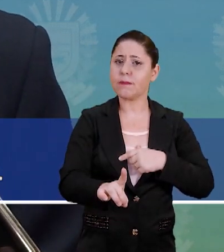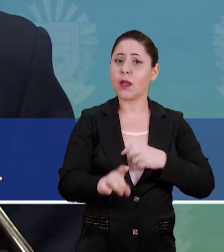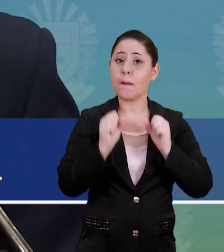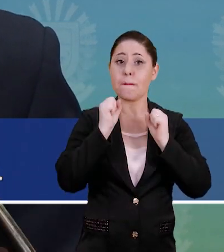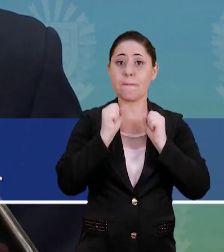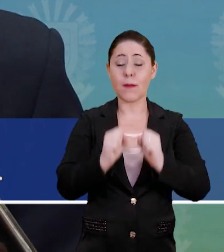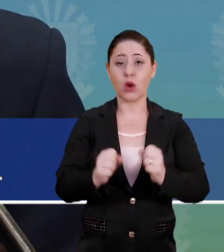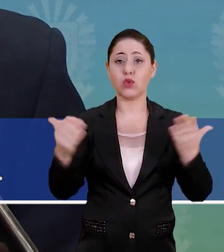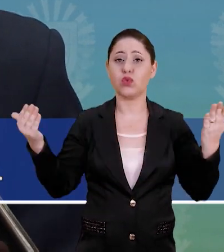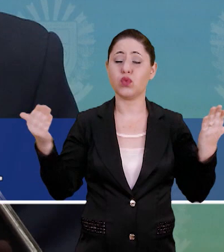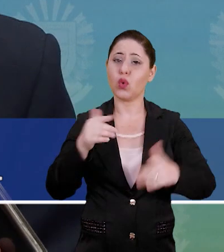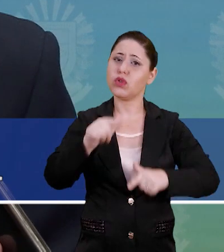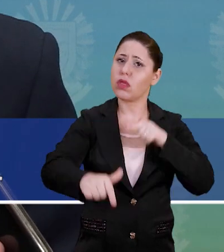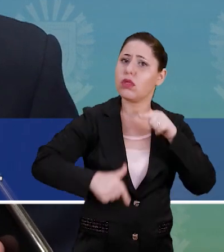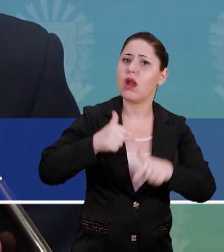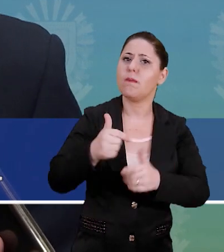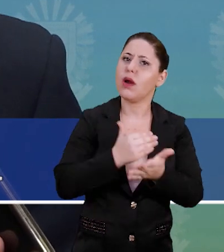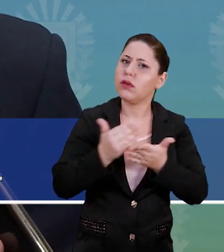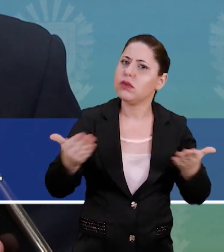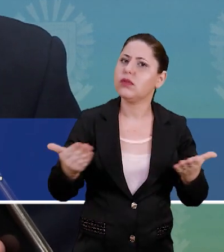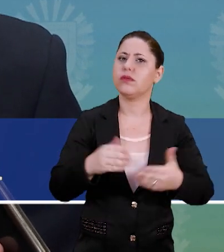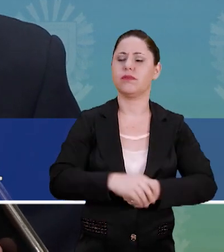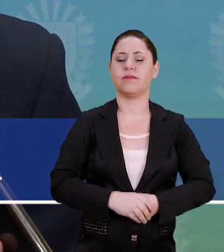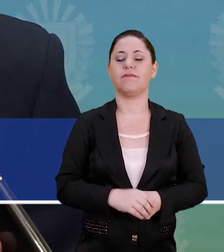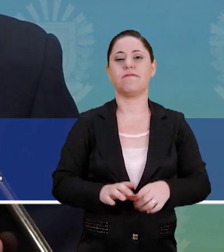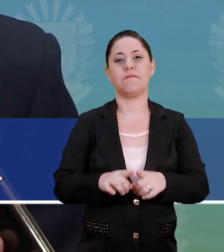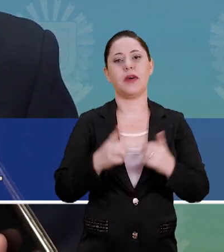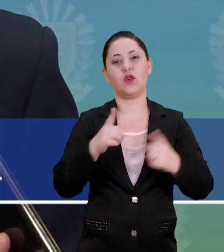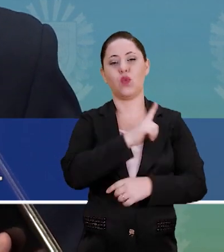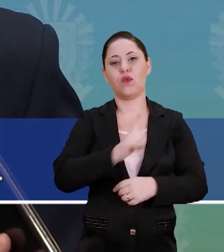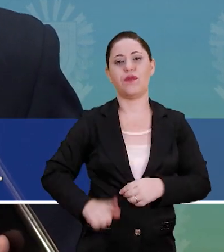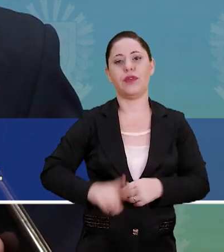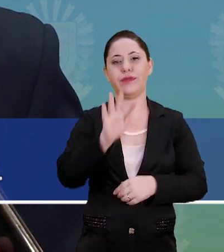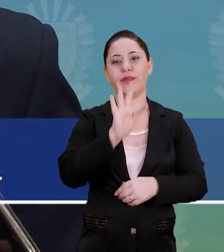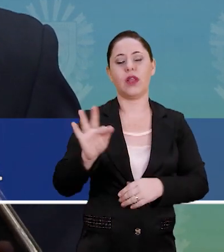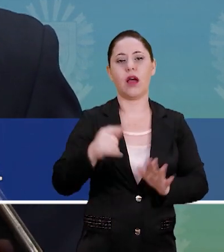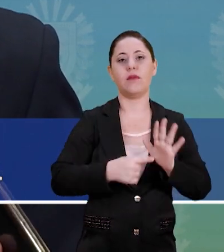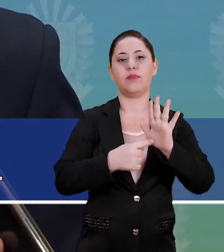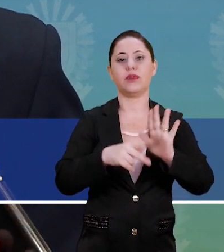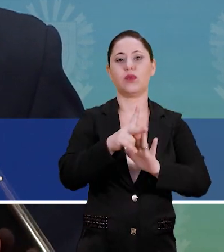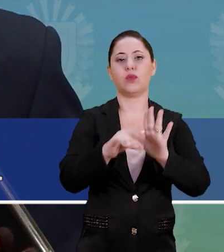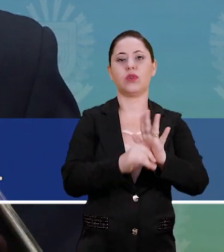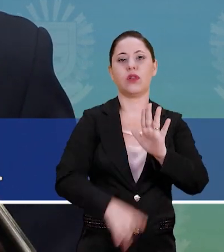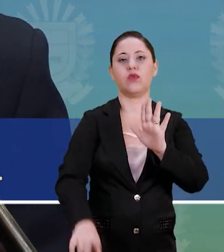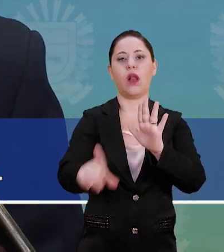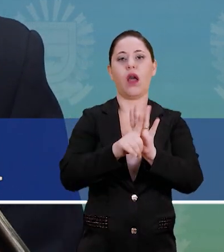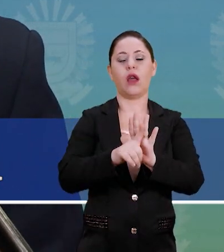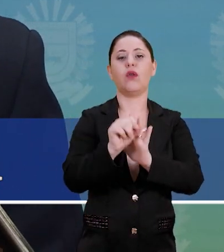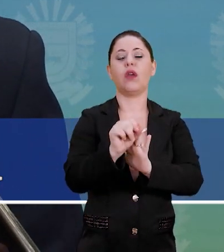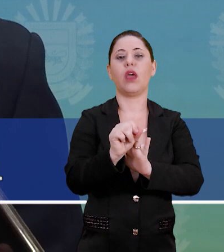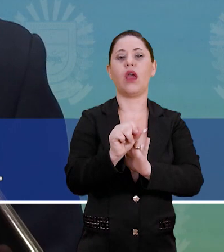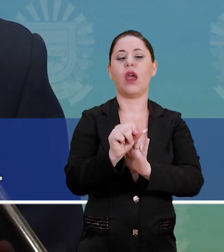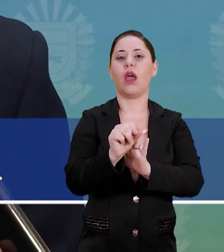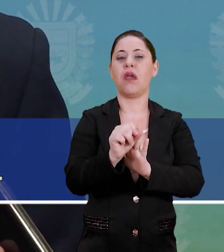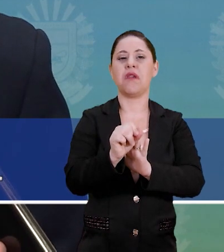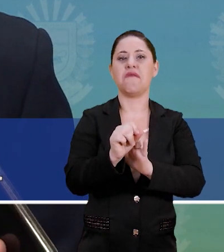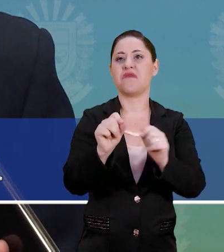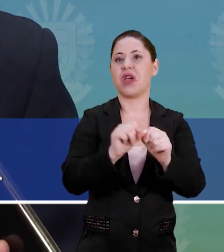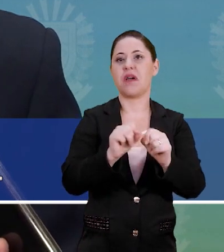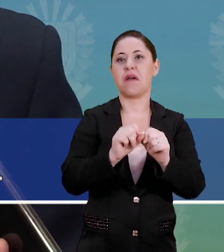deficiência estejam hoje já trabalhando, né? Agora o governo federal apresenta um projeto de